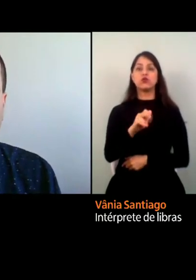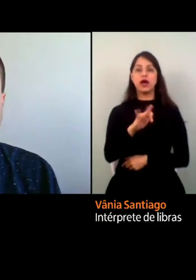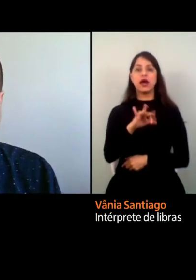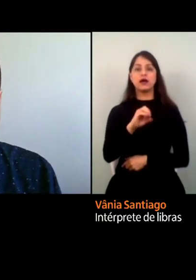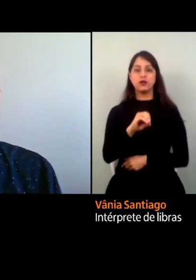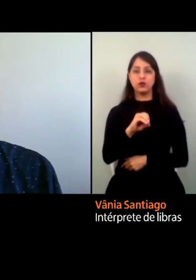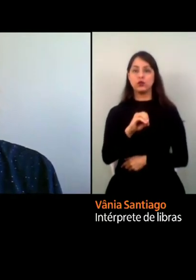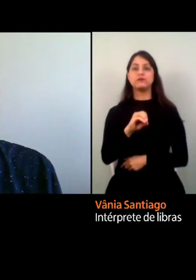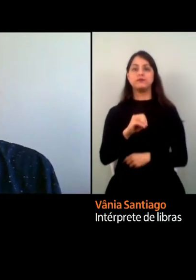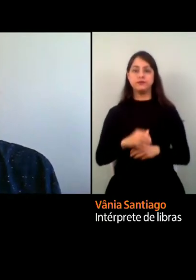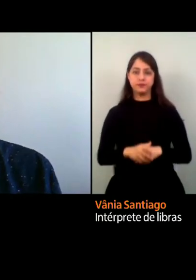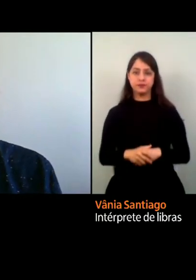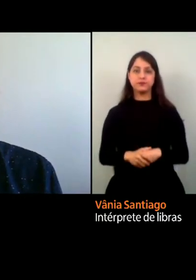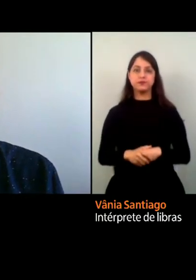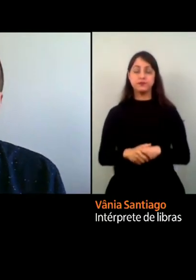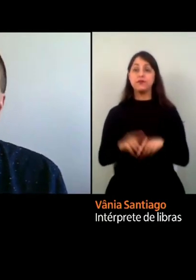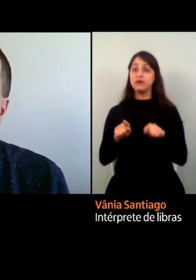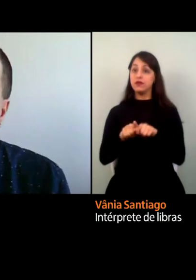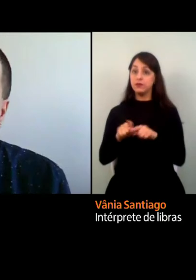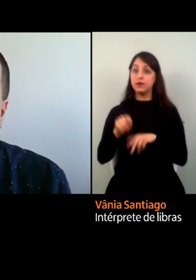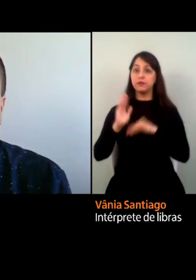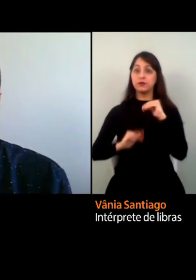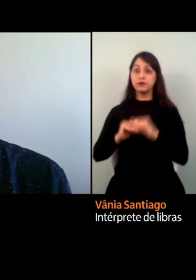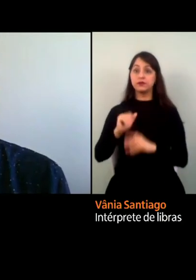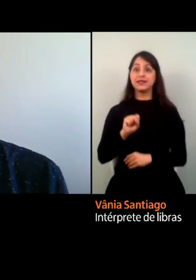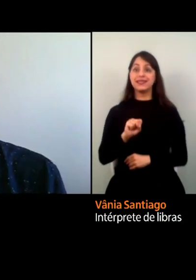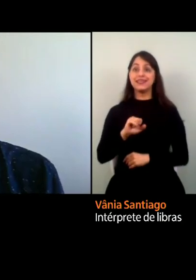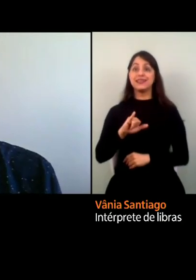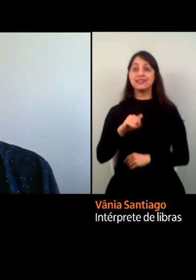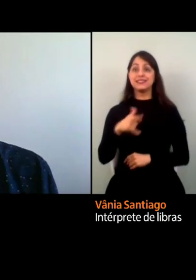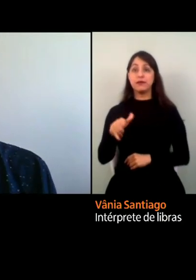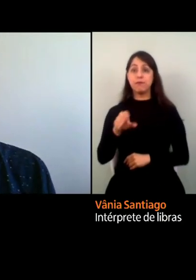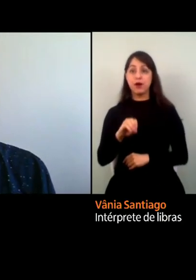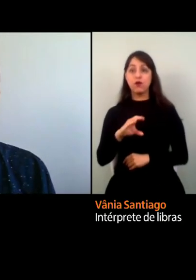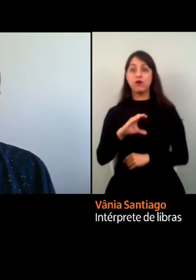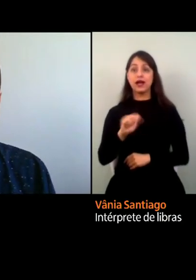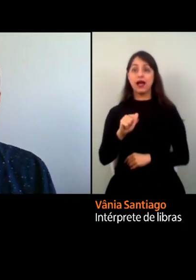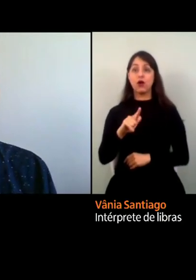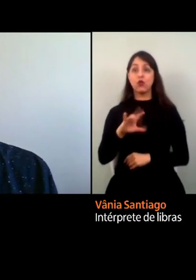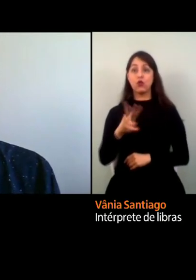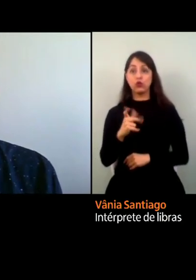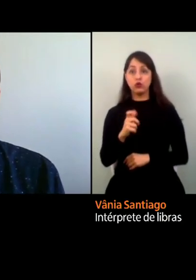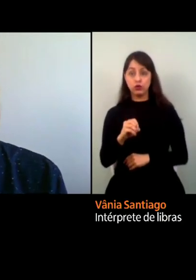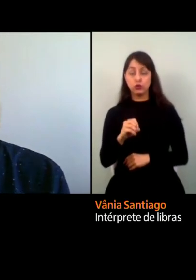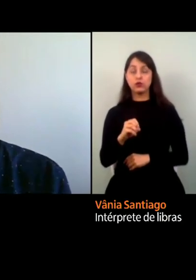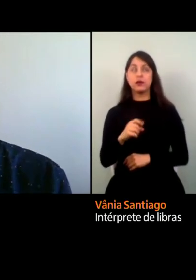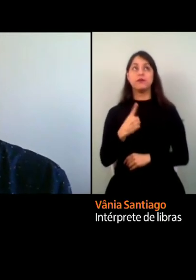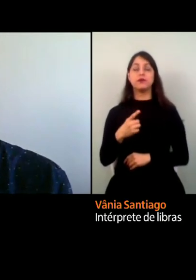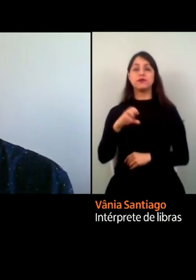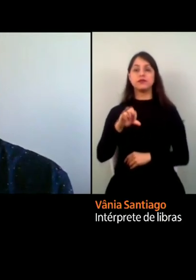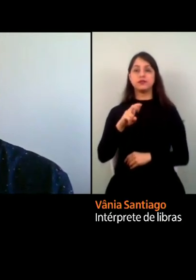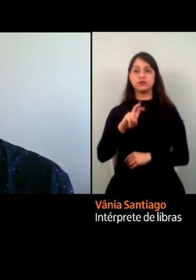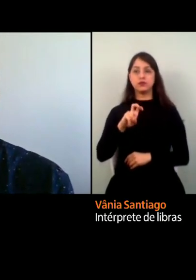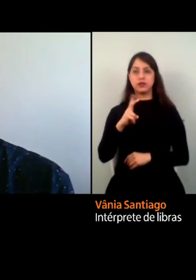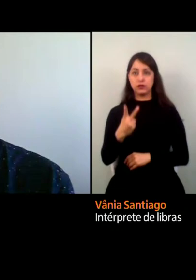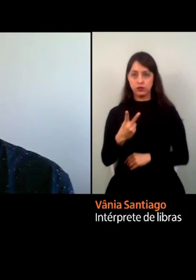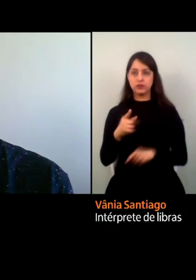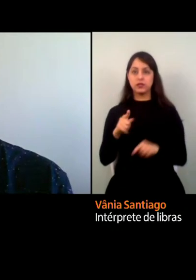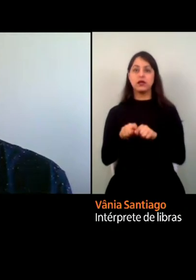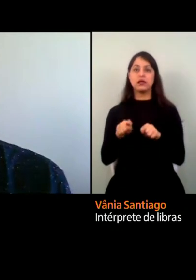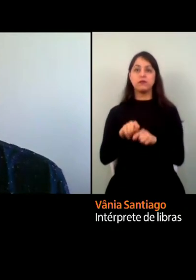em 1952, O Canto do Mar, em 1953, e Mulher de Verdade,